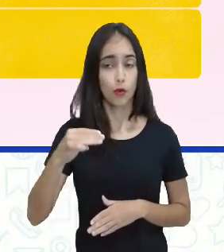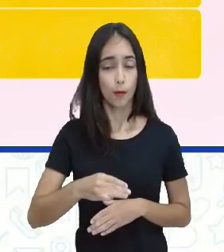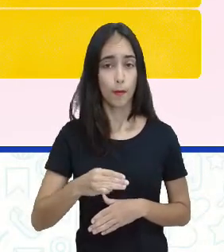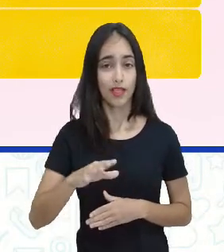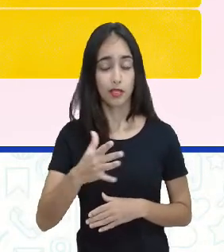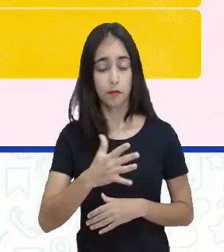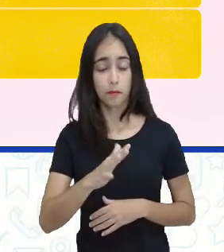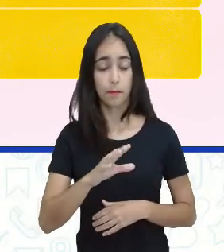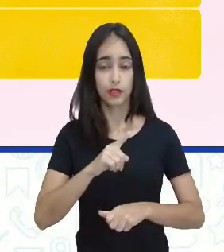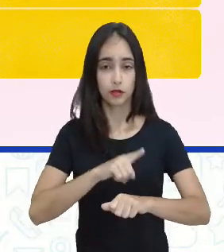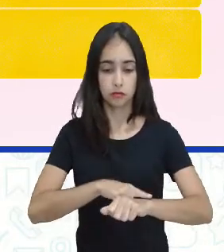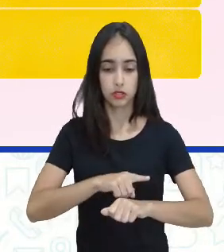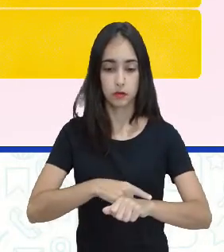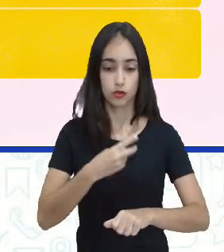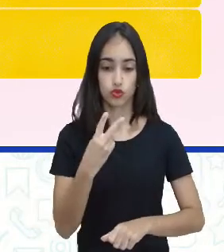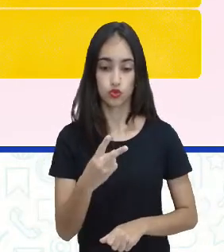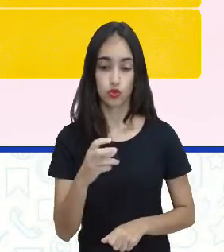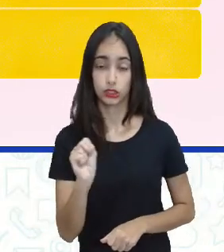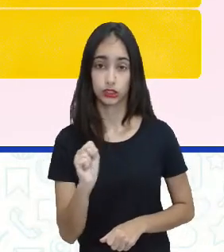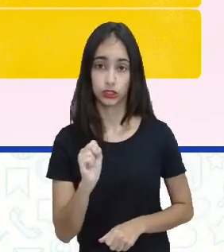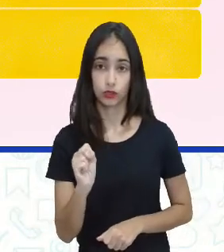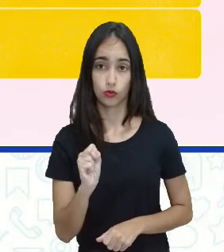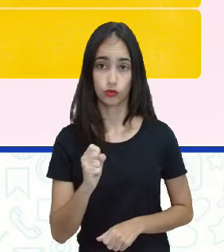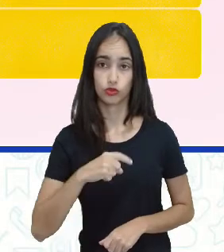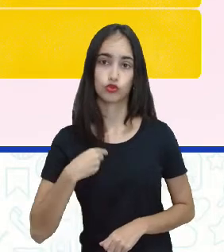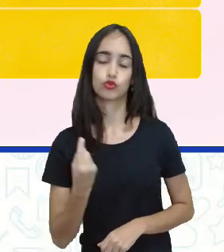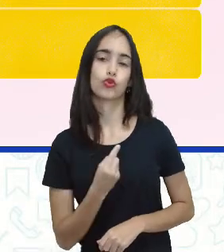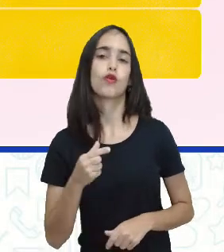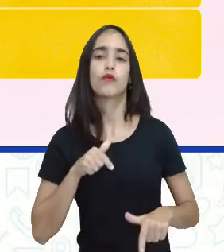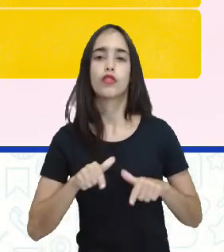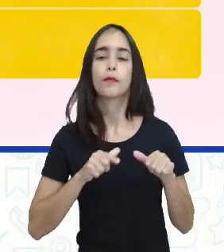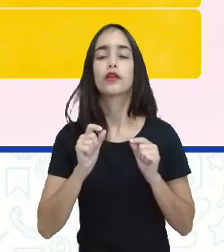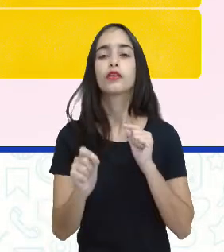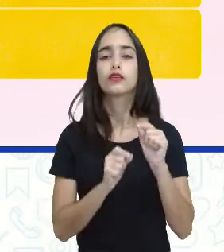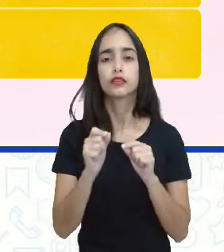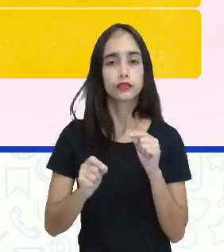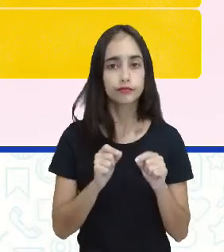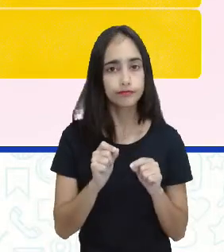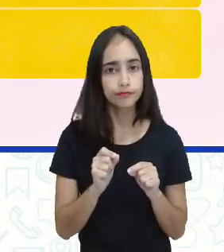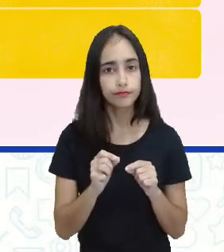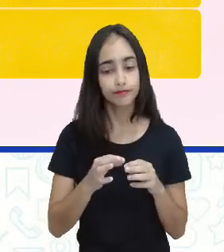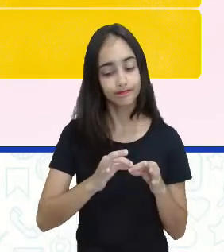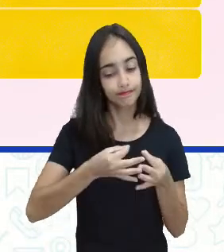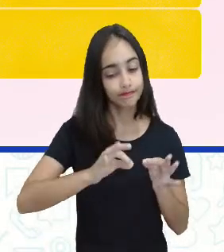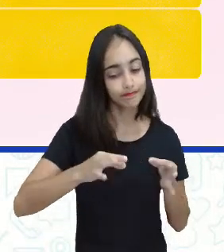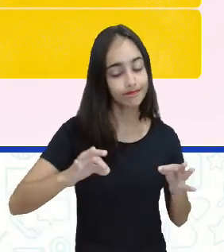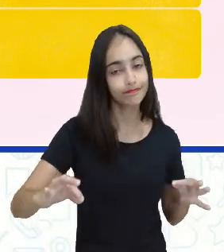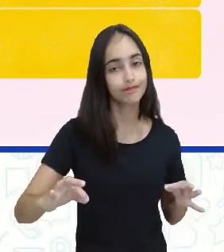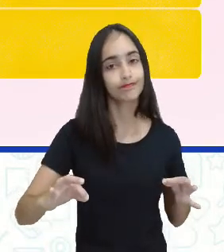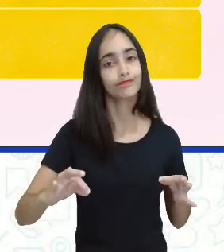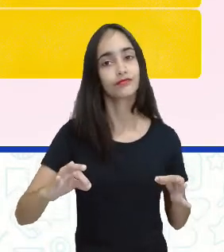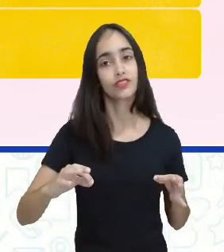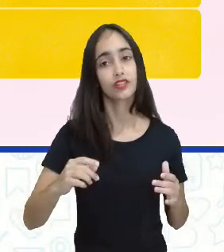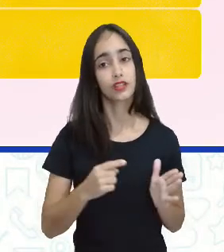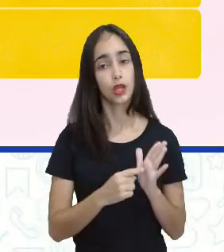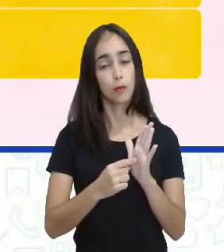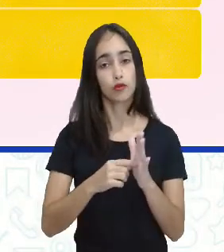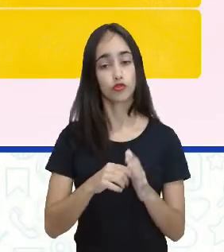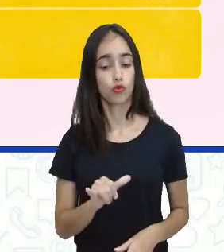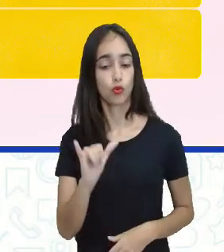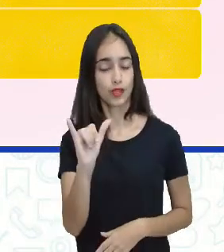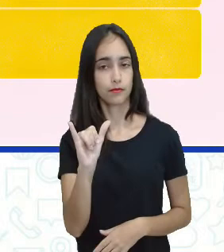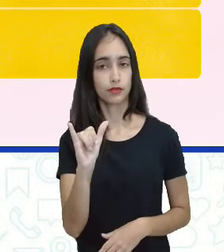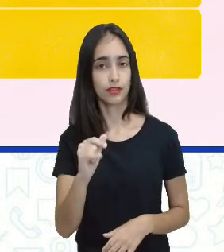aqui trabalhar com deslocamento, que vai corresponder às informações do eixo de y, e